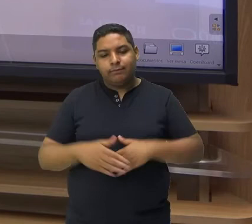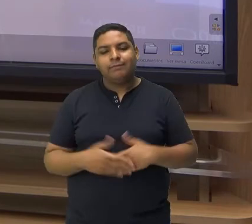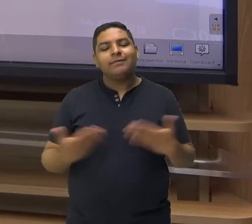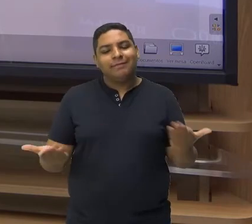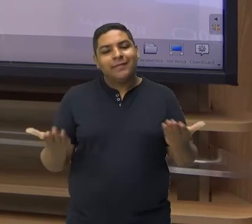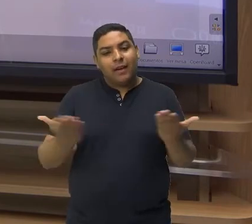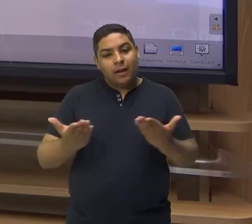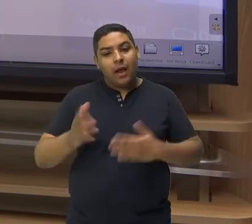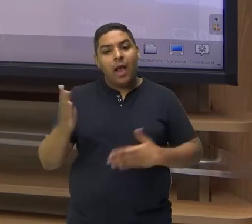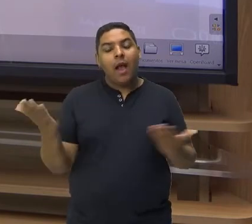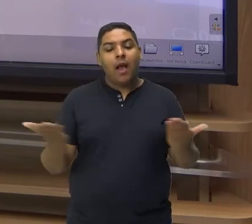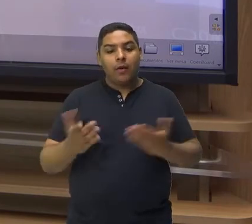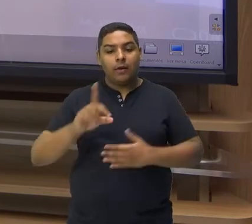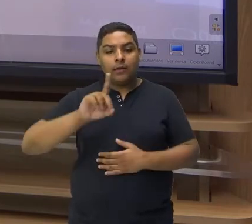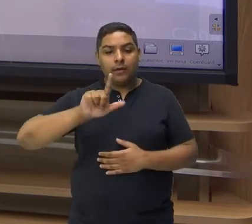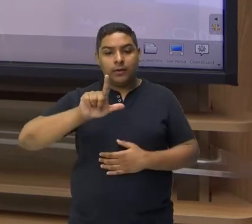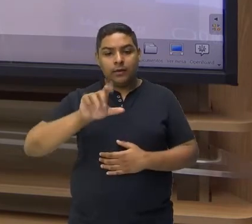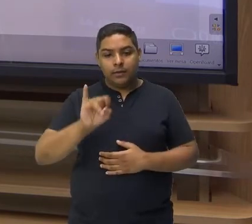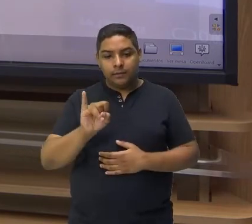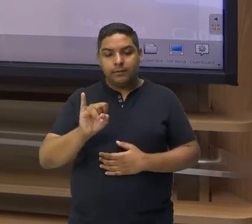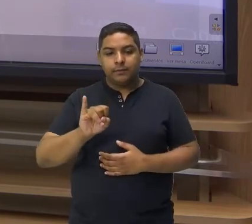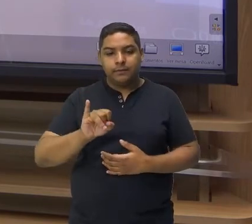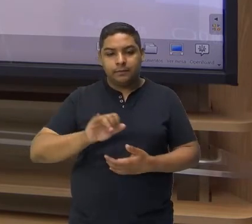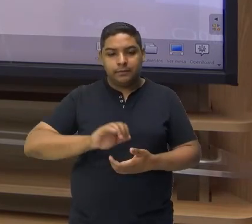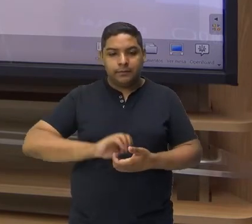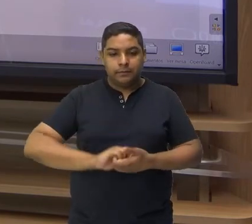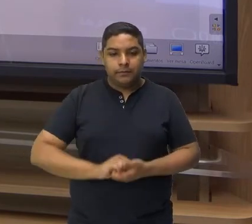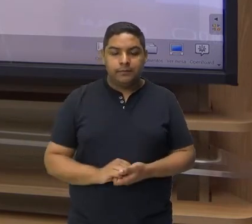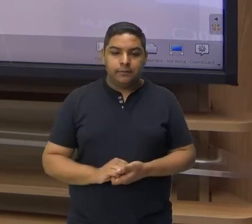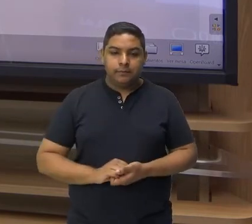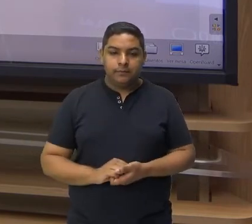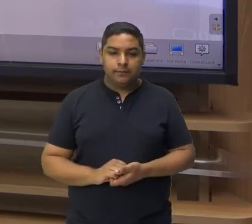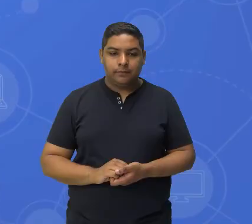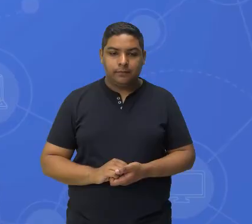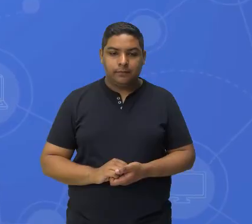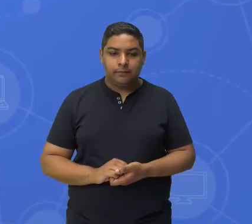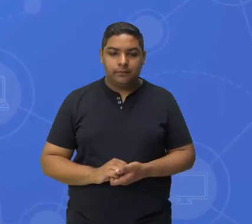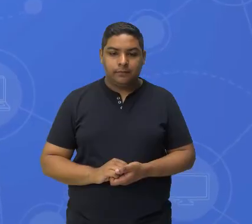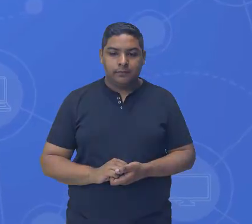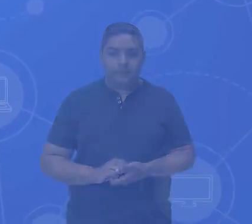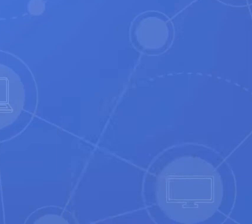para vocês e agora nós vamos praticar um pouquinho. Nós vamos para a nossa DLI.